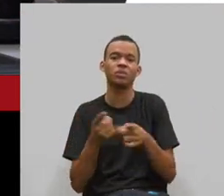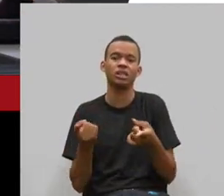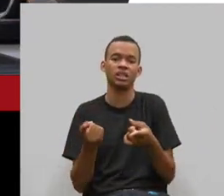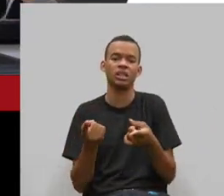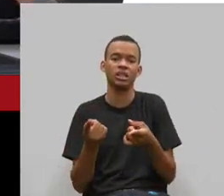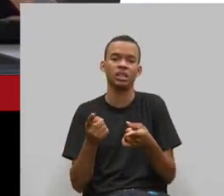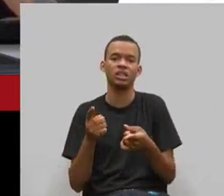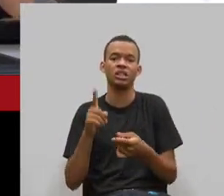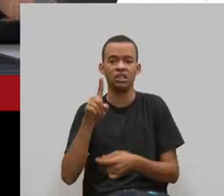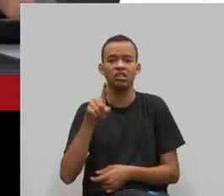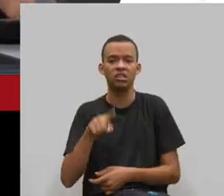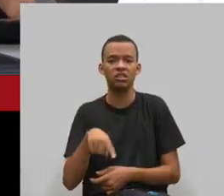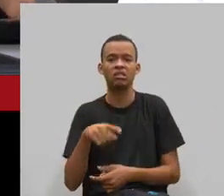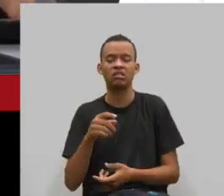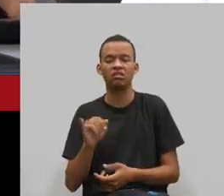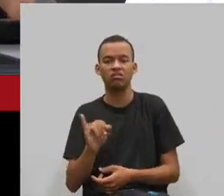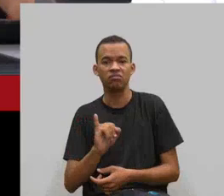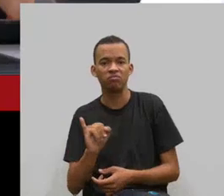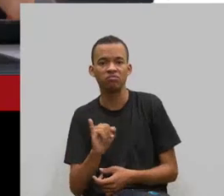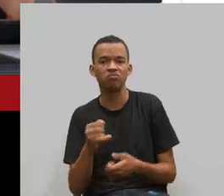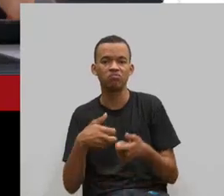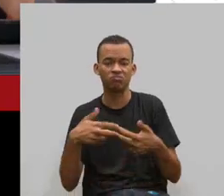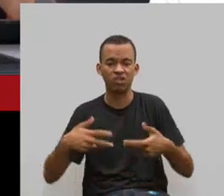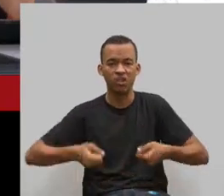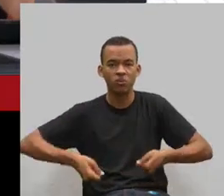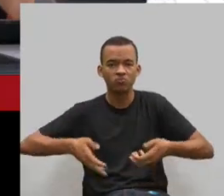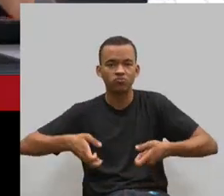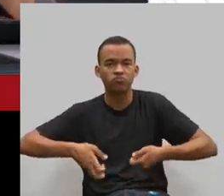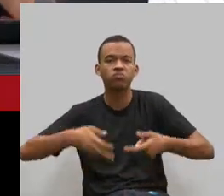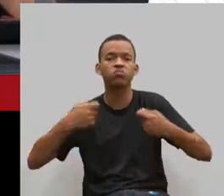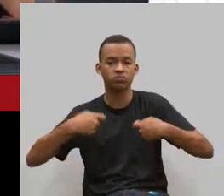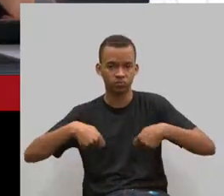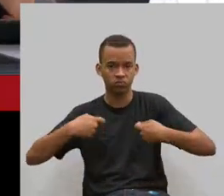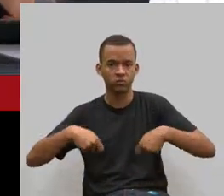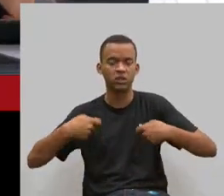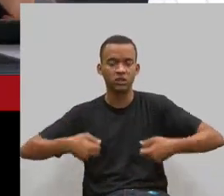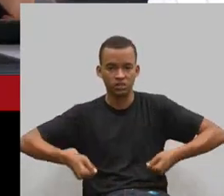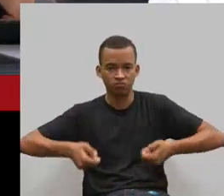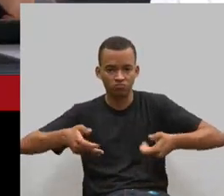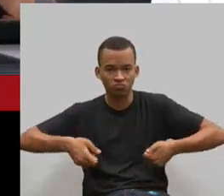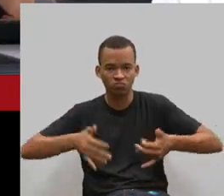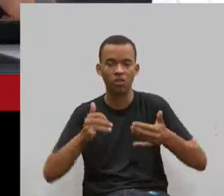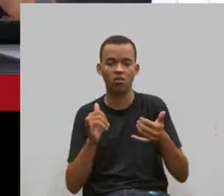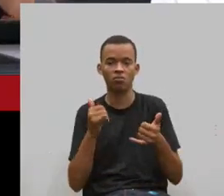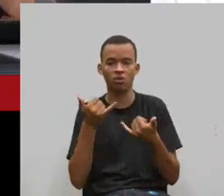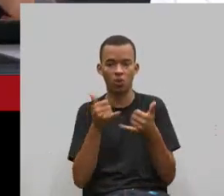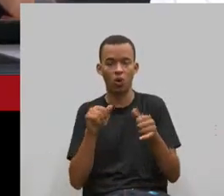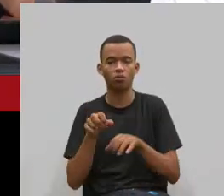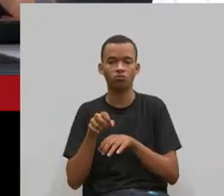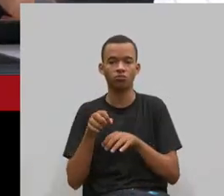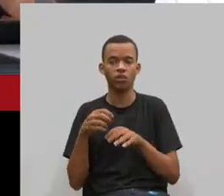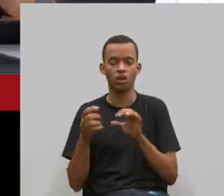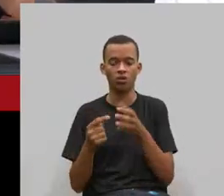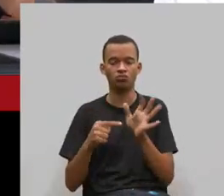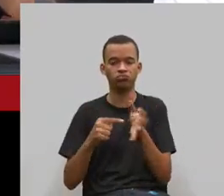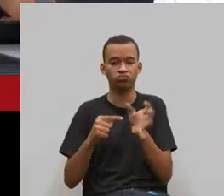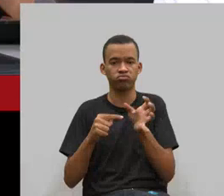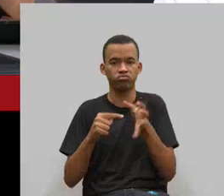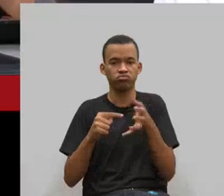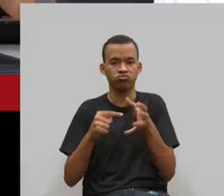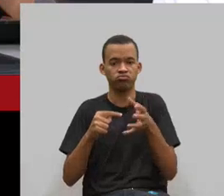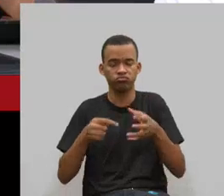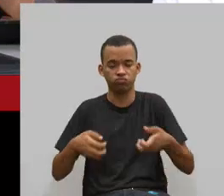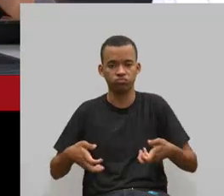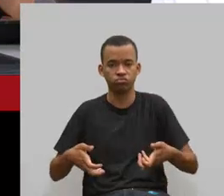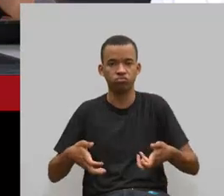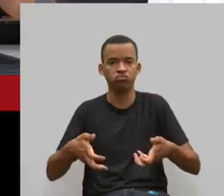Prete a cadeira de rodas motorizada para pessoas com deficiência motora ou pessoas obesas